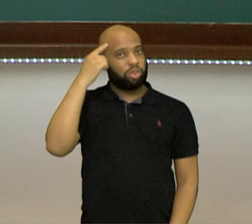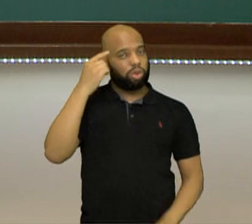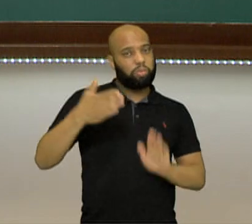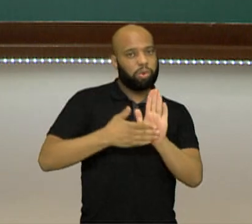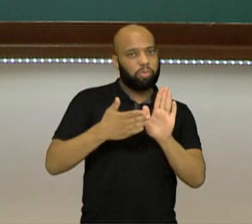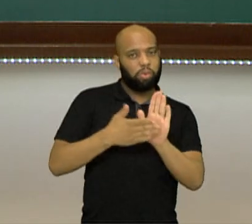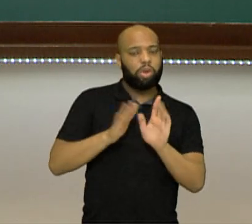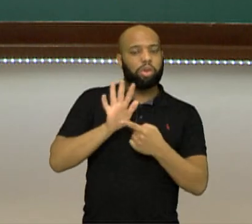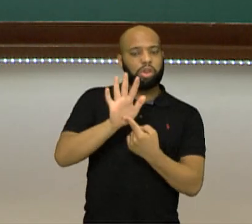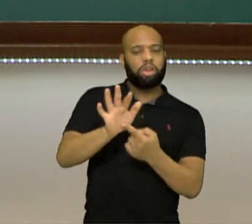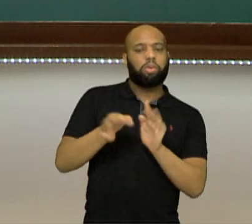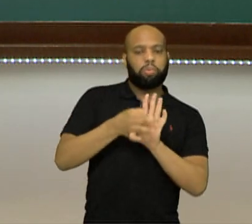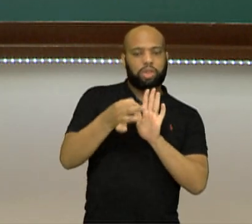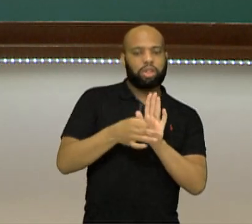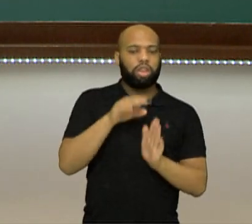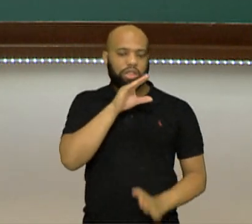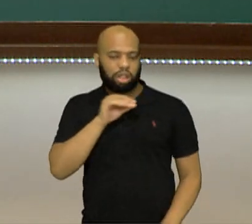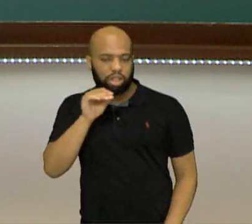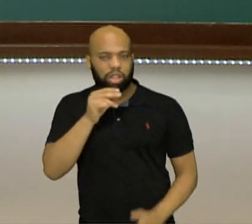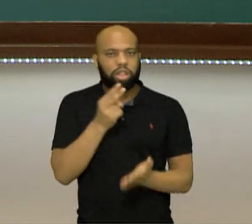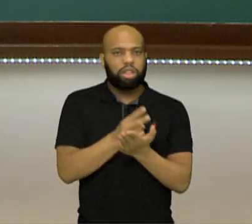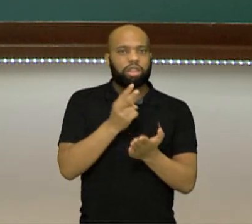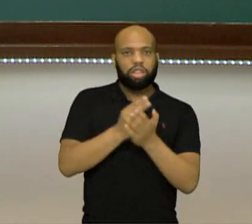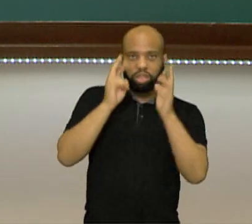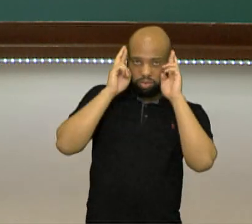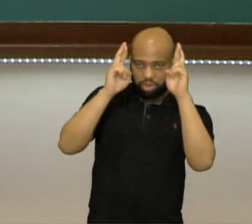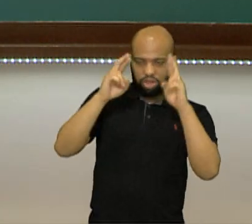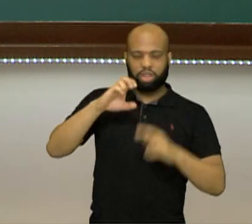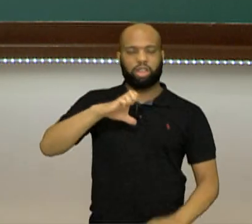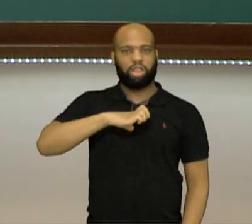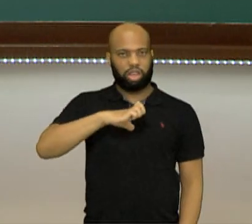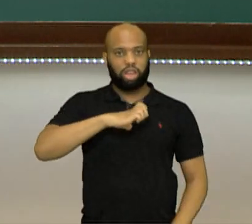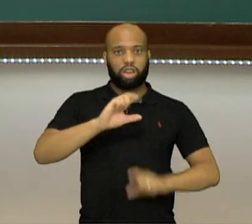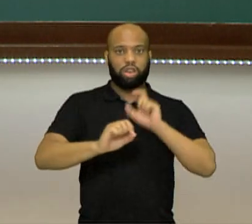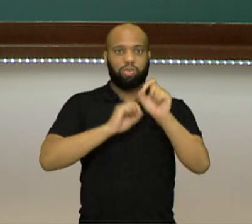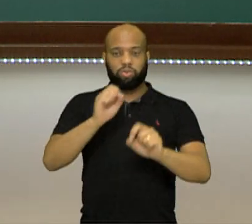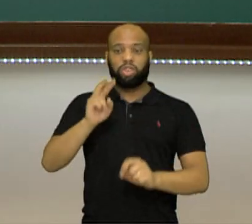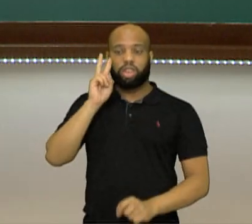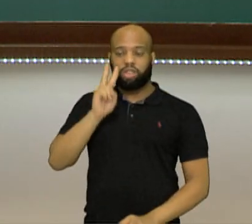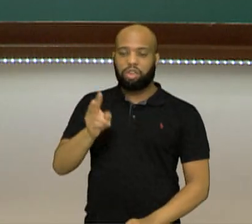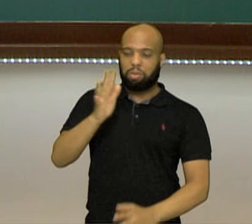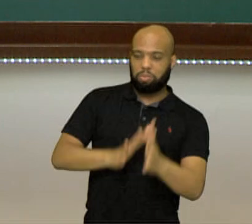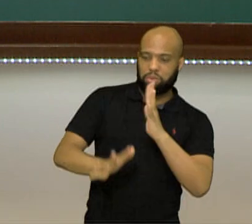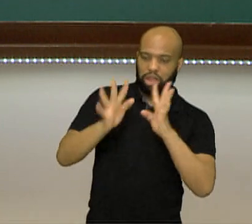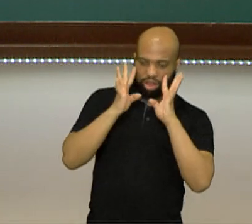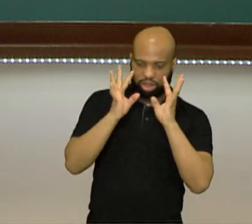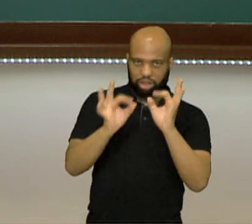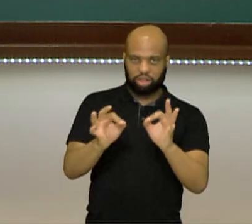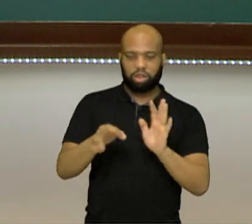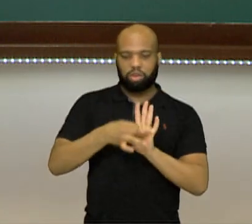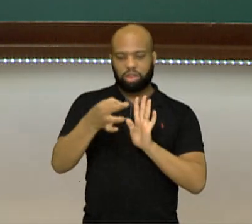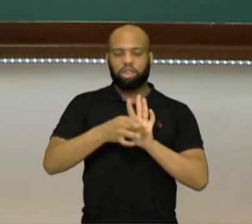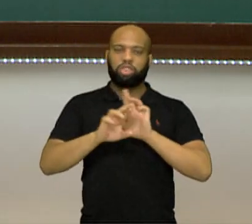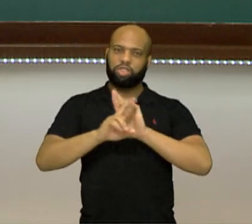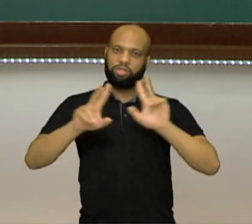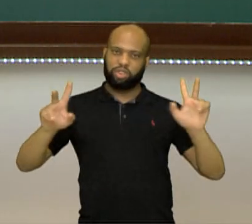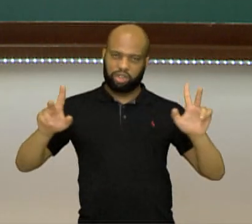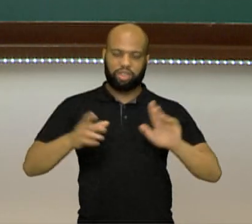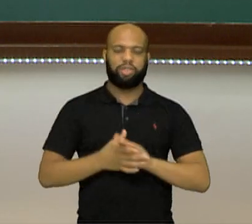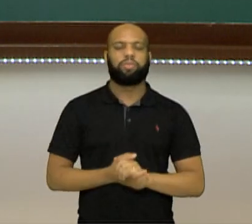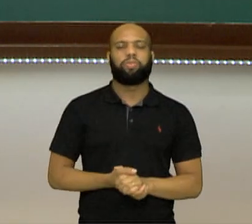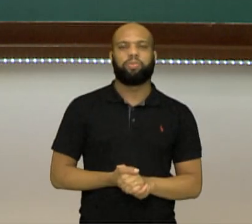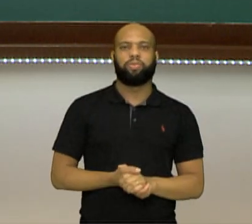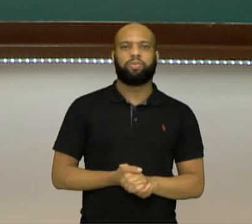opinião, de forma oral, sempre de modo respeitoso e ético, a escutativa, frente às opiniões diferentes das nossas.